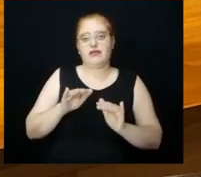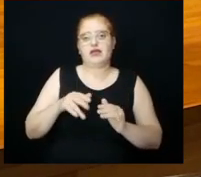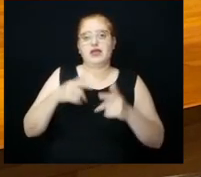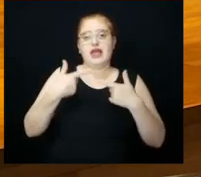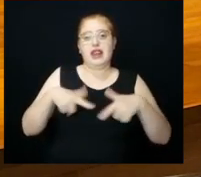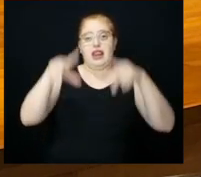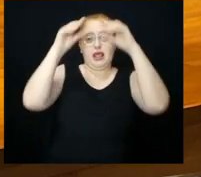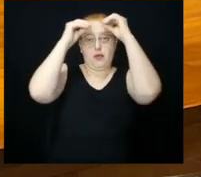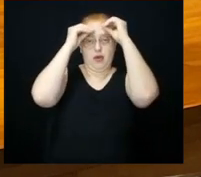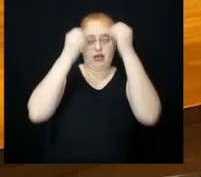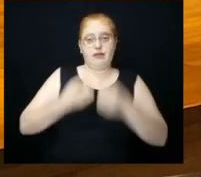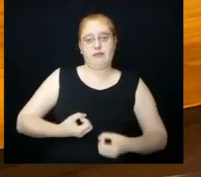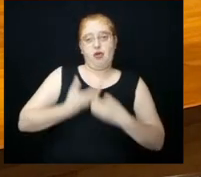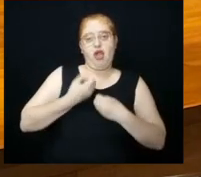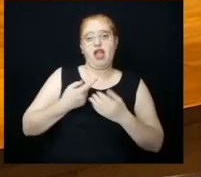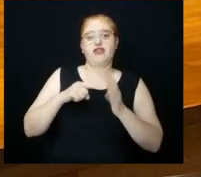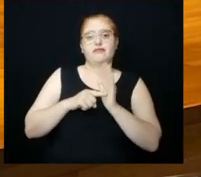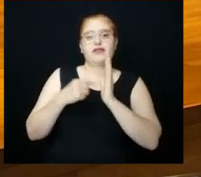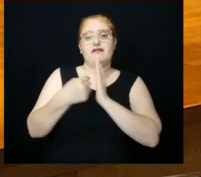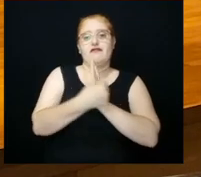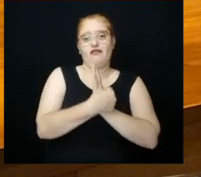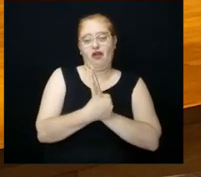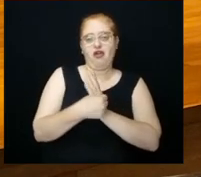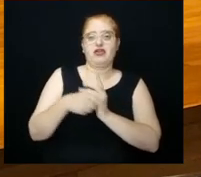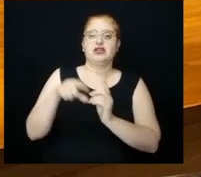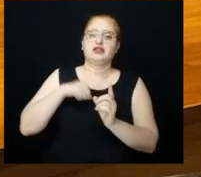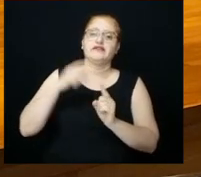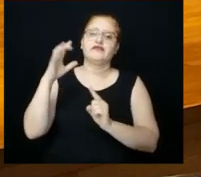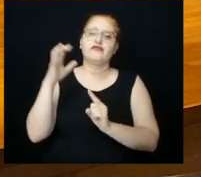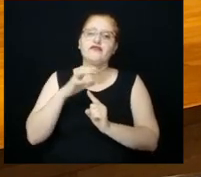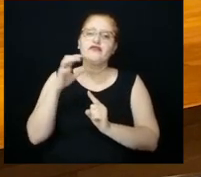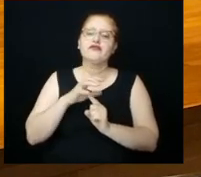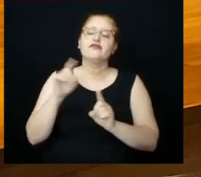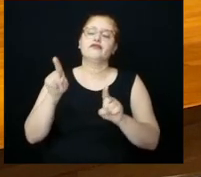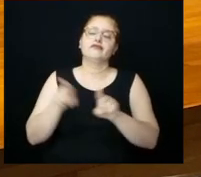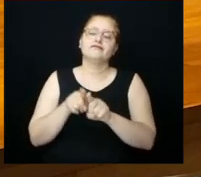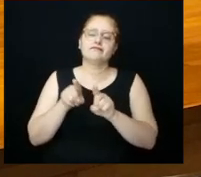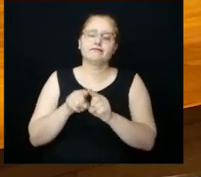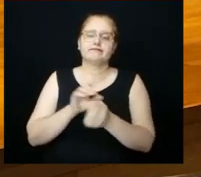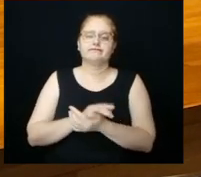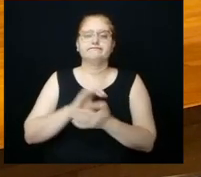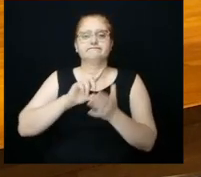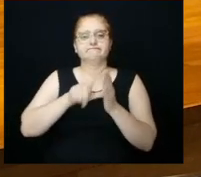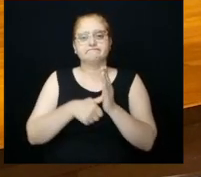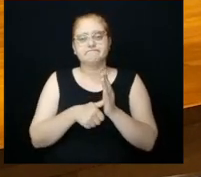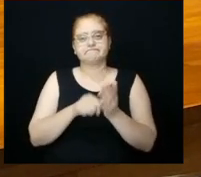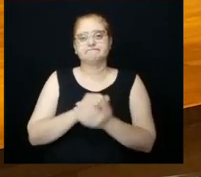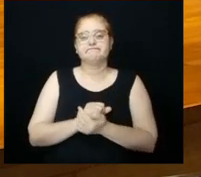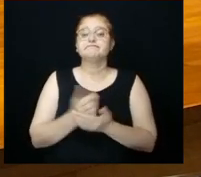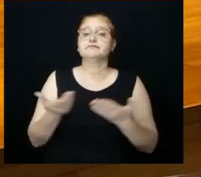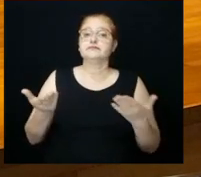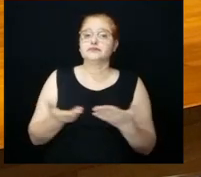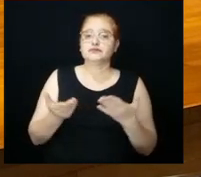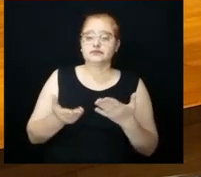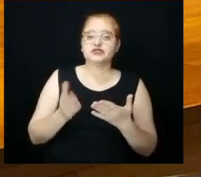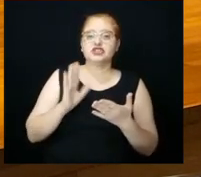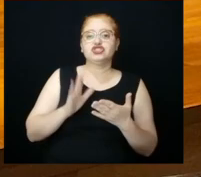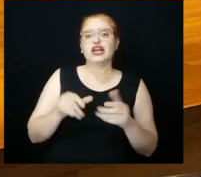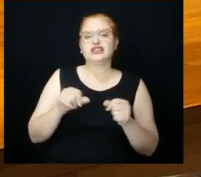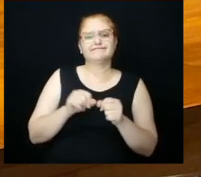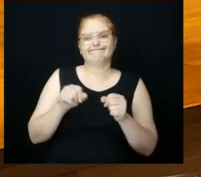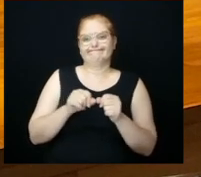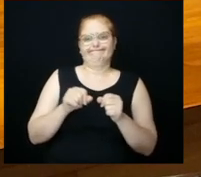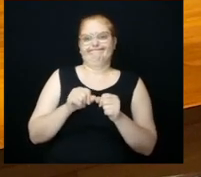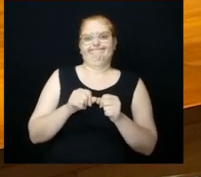poética metafórica. E aí, com a influência, né, e isso, depois hoje ele já não faz